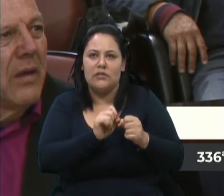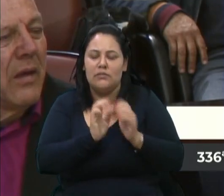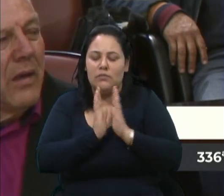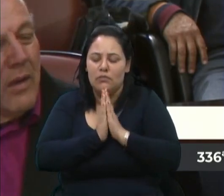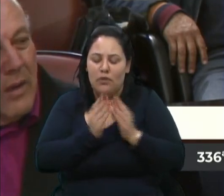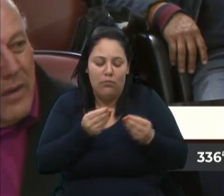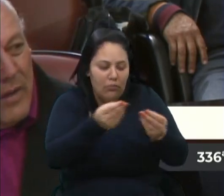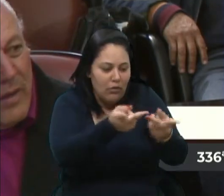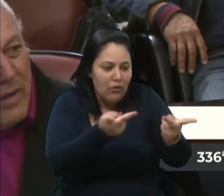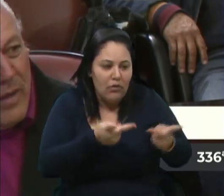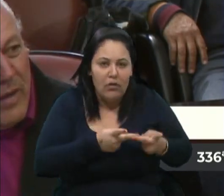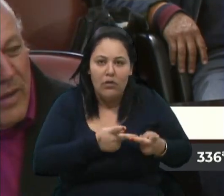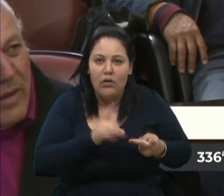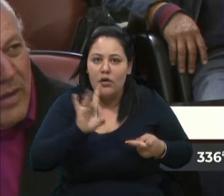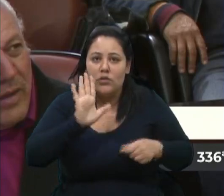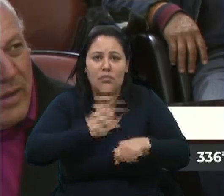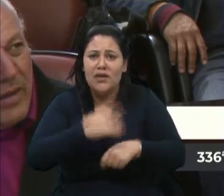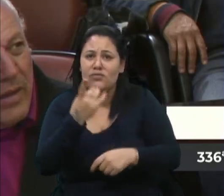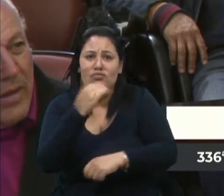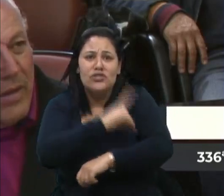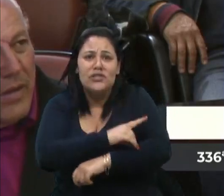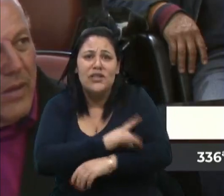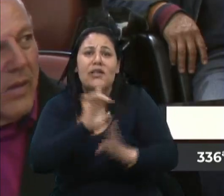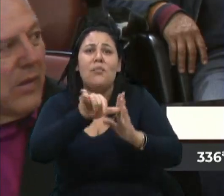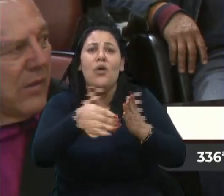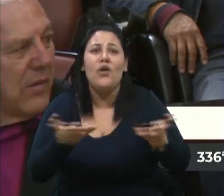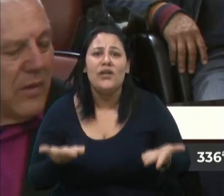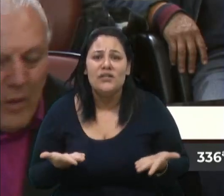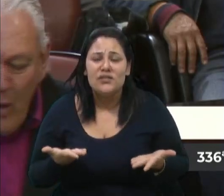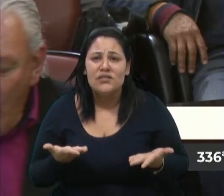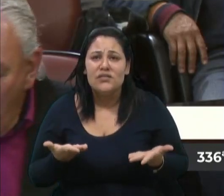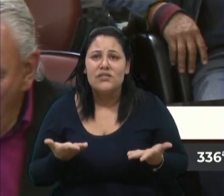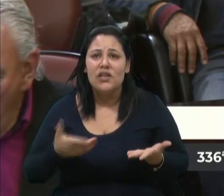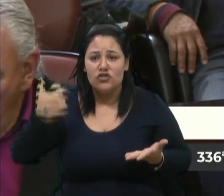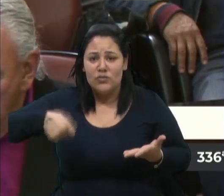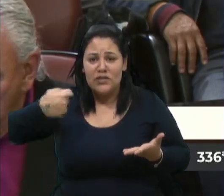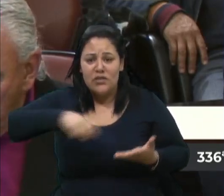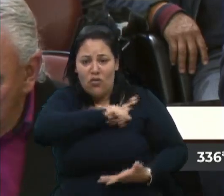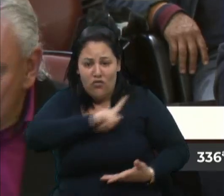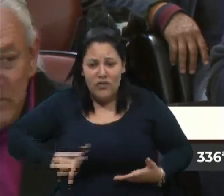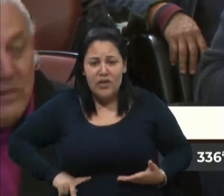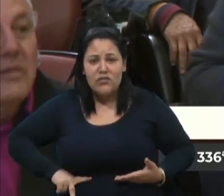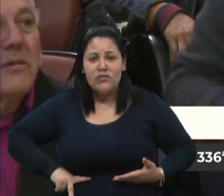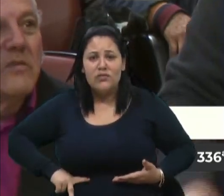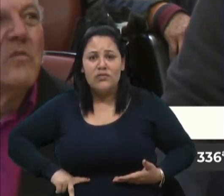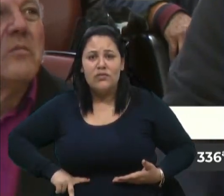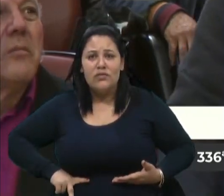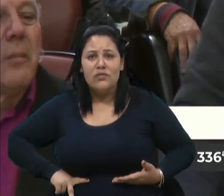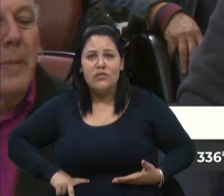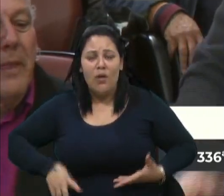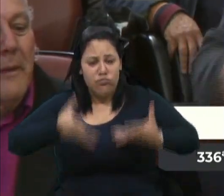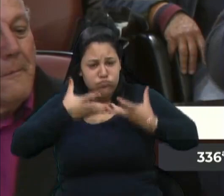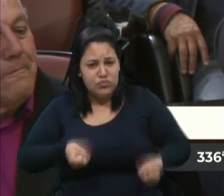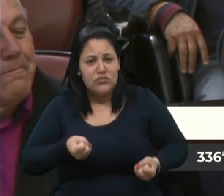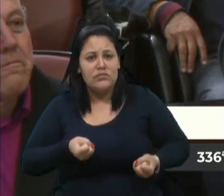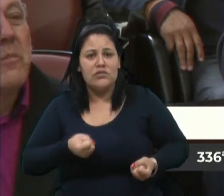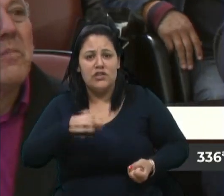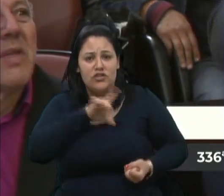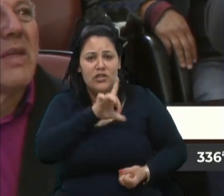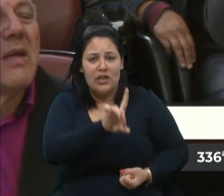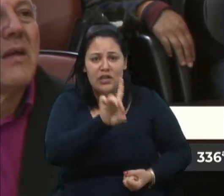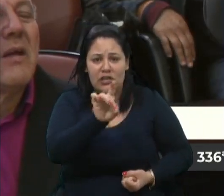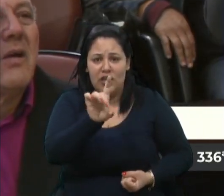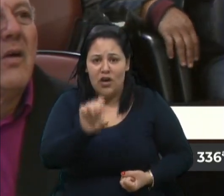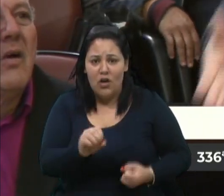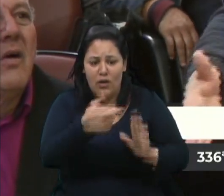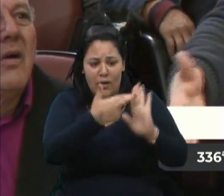alimento, é só mais um dia que ele vai se alimentar. Nós precisamos que o governo assuma. E nós temos a LDO aqui, que é a diretriz, que